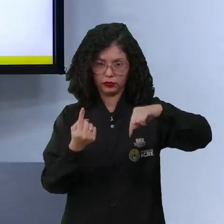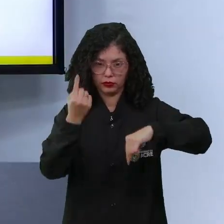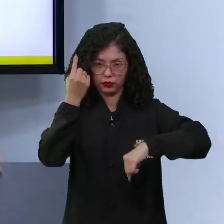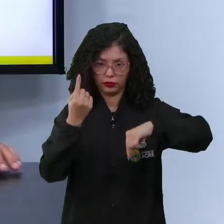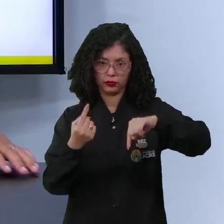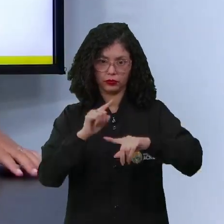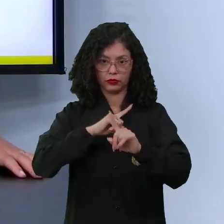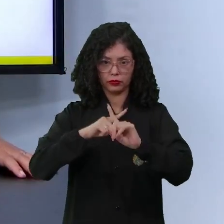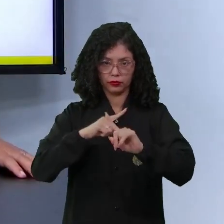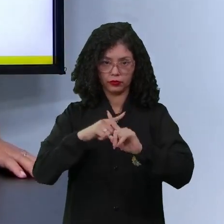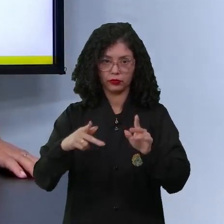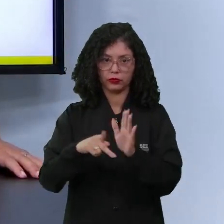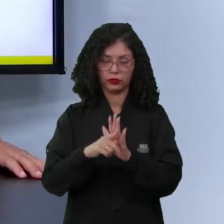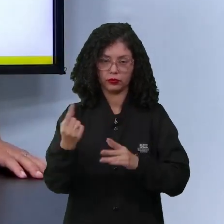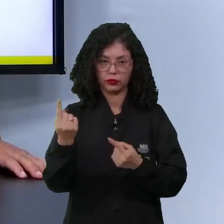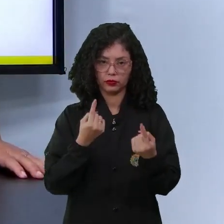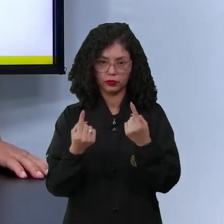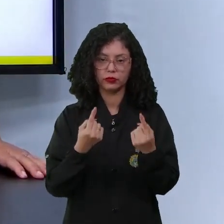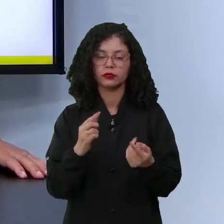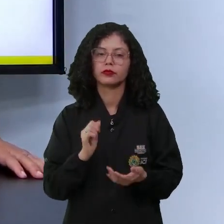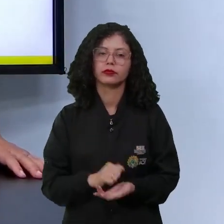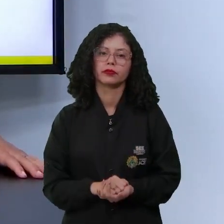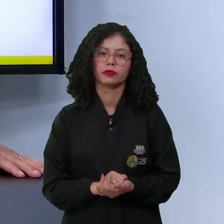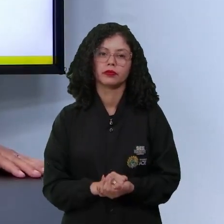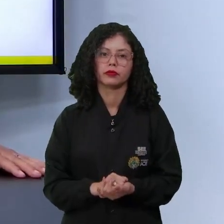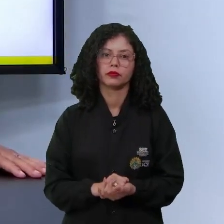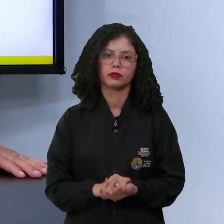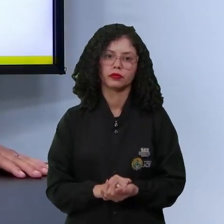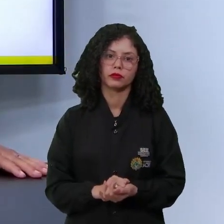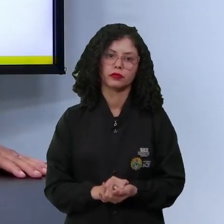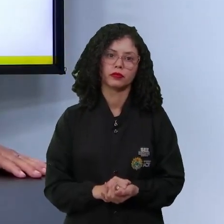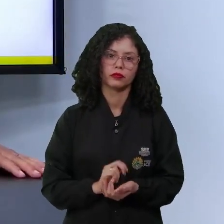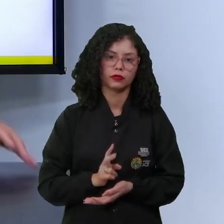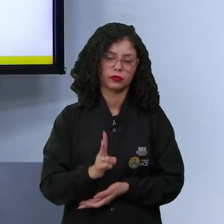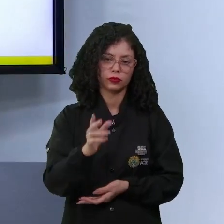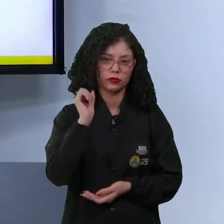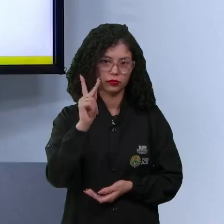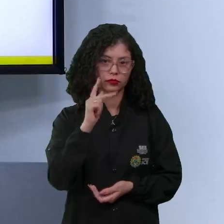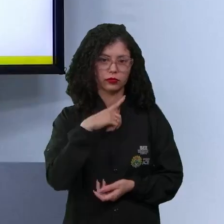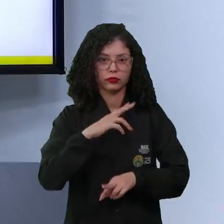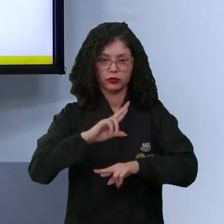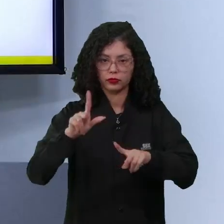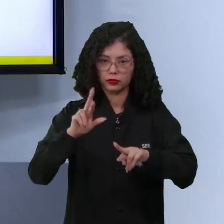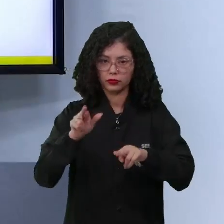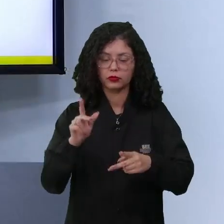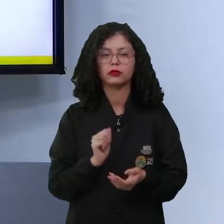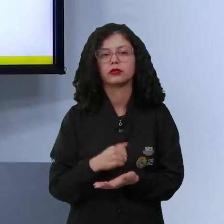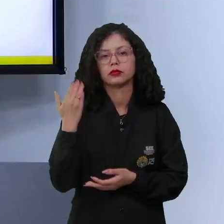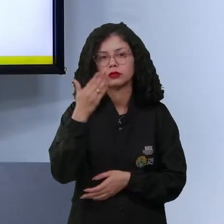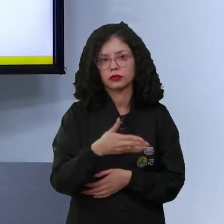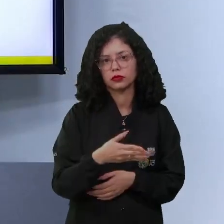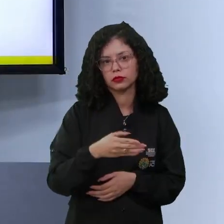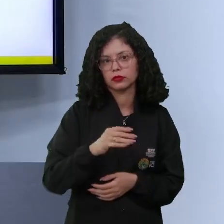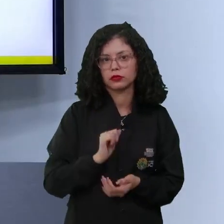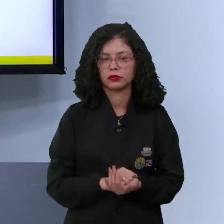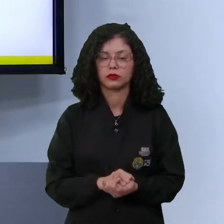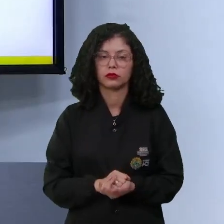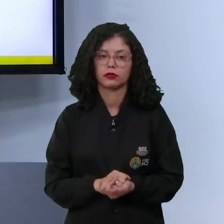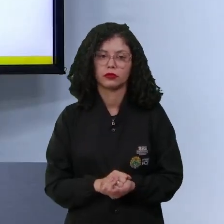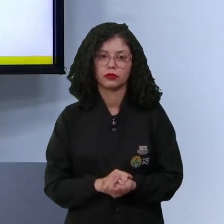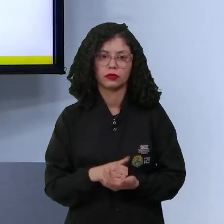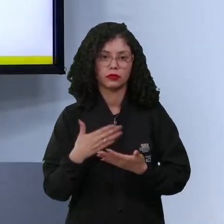produto, a multiplicação entre essas grandezas vai ser uma constante, ok? Tem essa diferença entre direta e inversamente